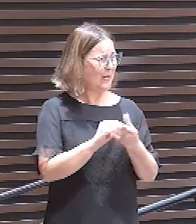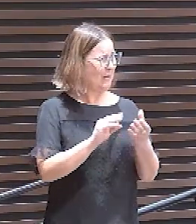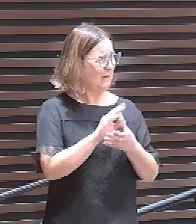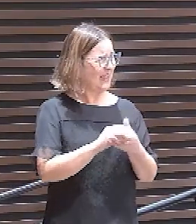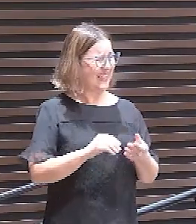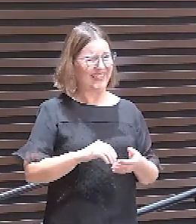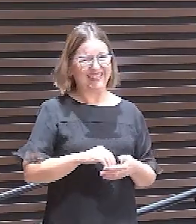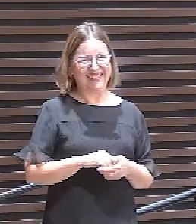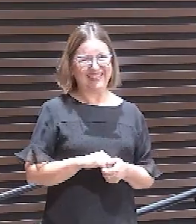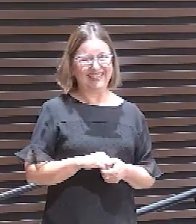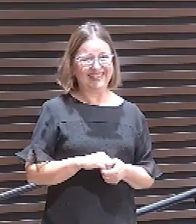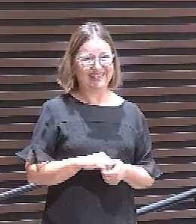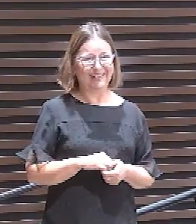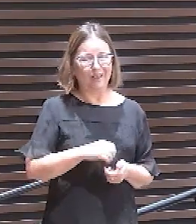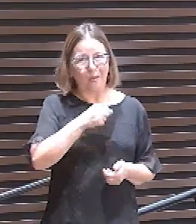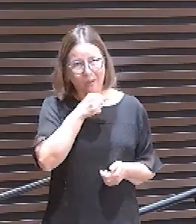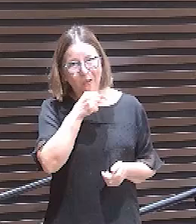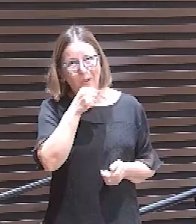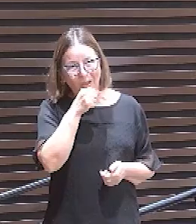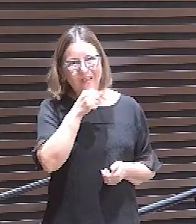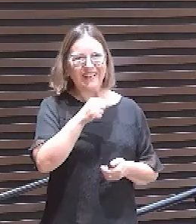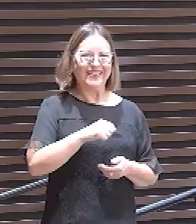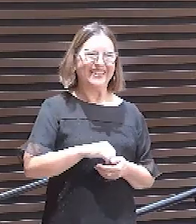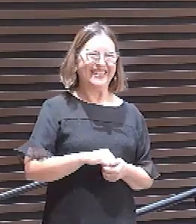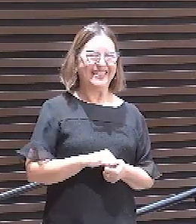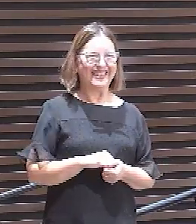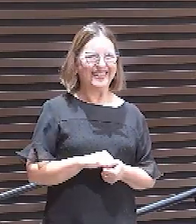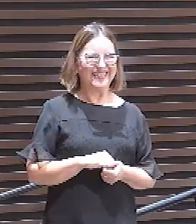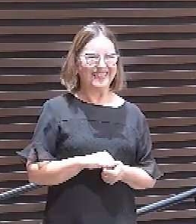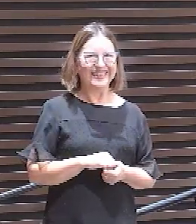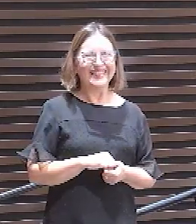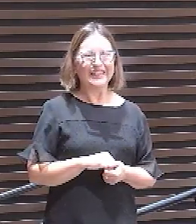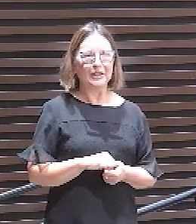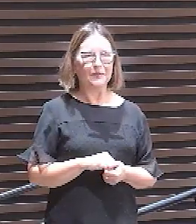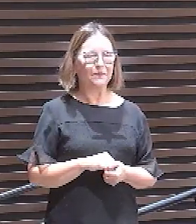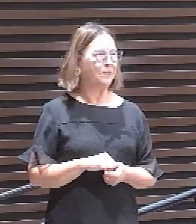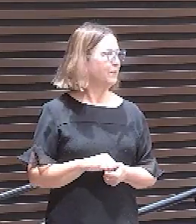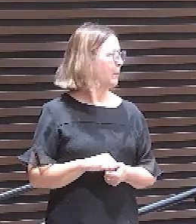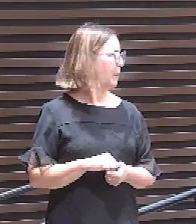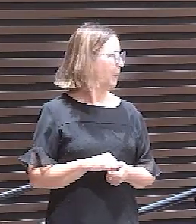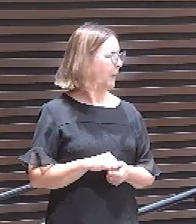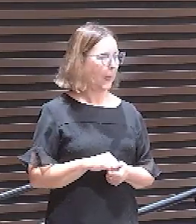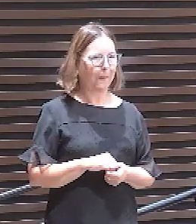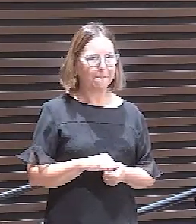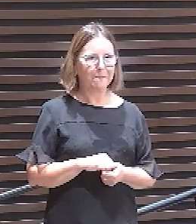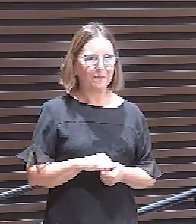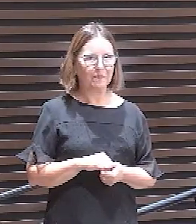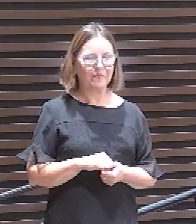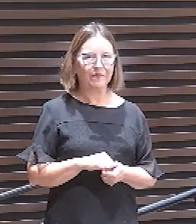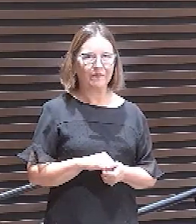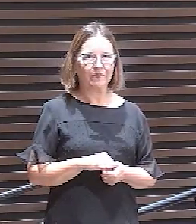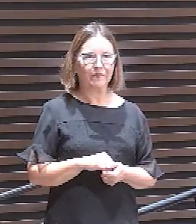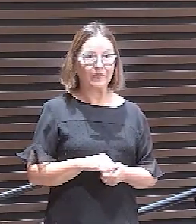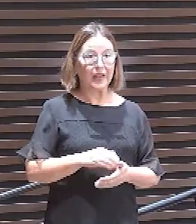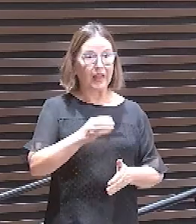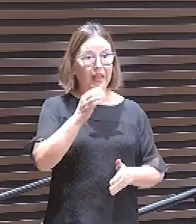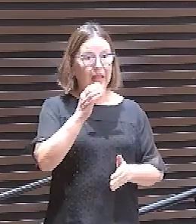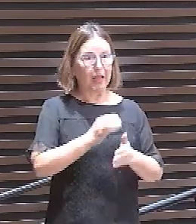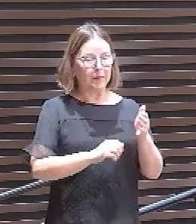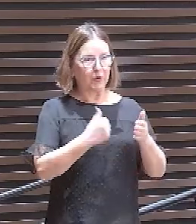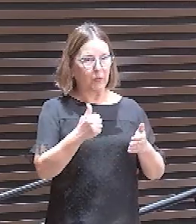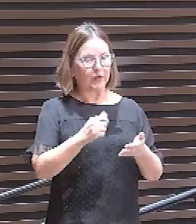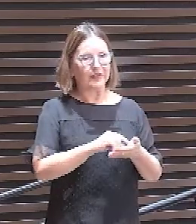Deu aquela tossidinha, né? A gente vê o que dá. No capítulo 11,